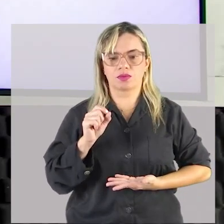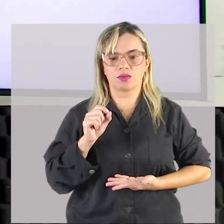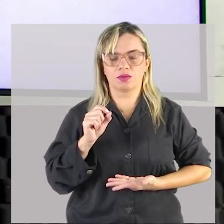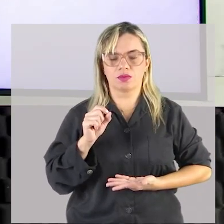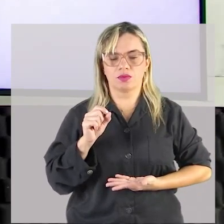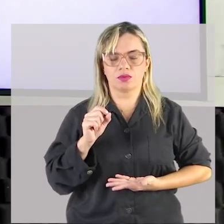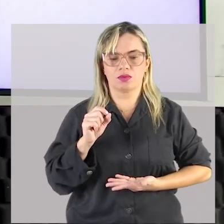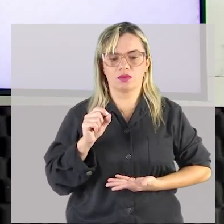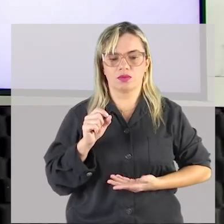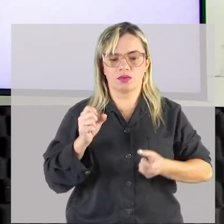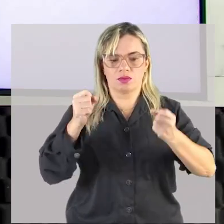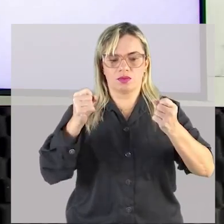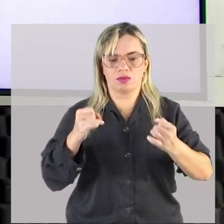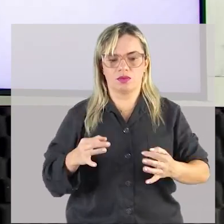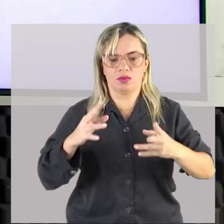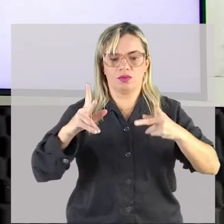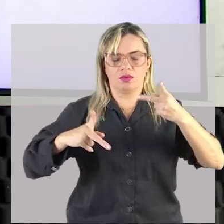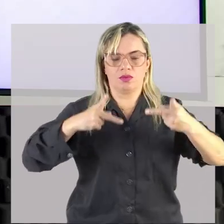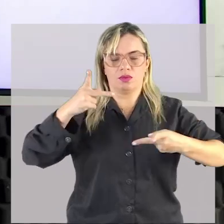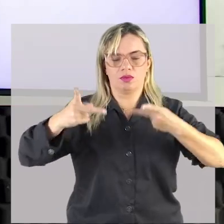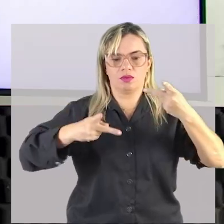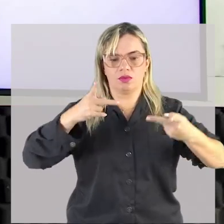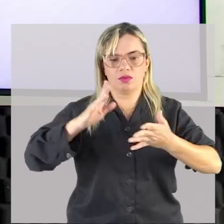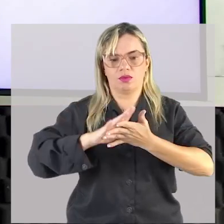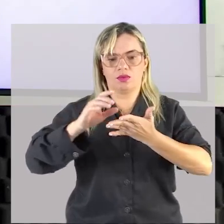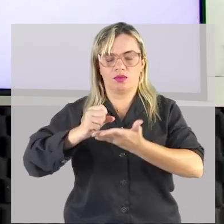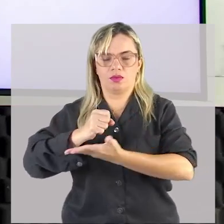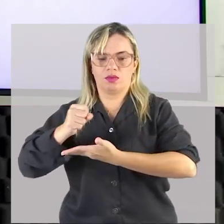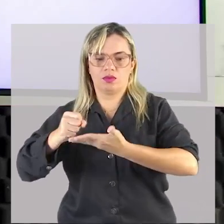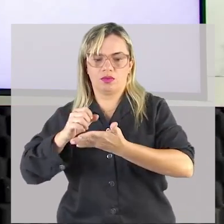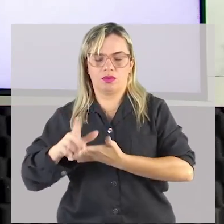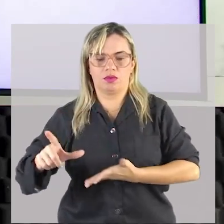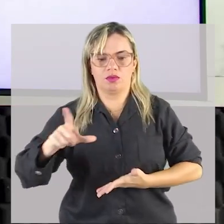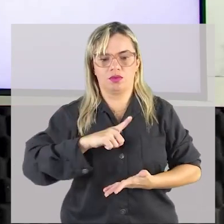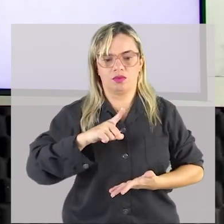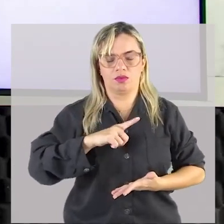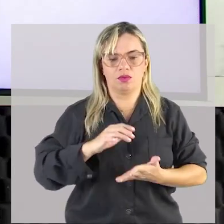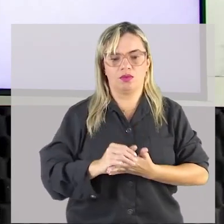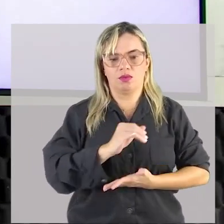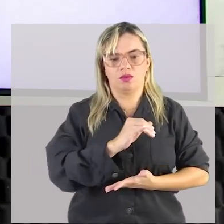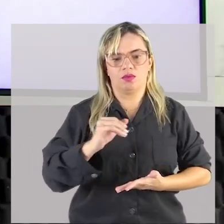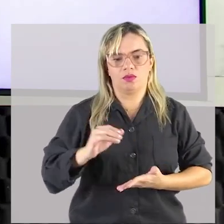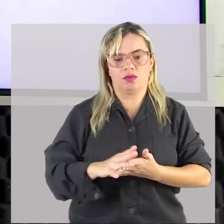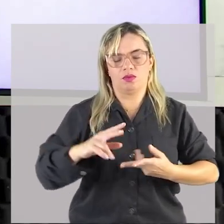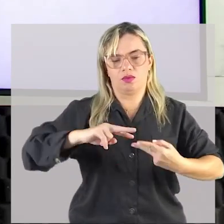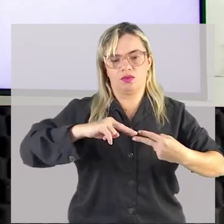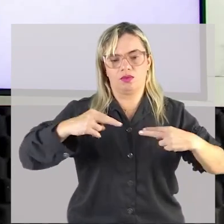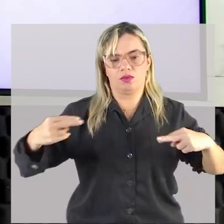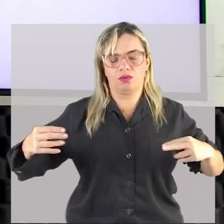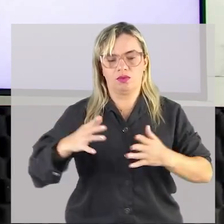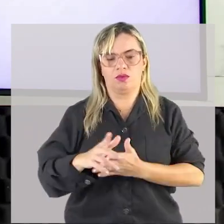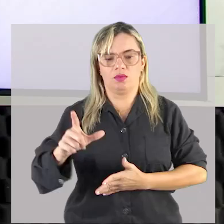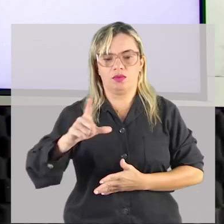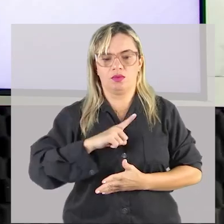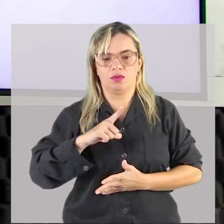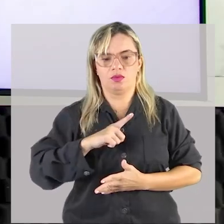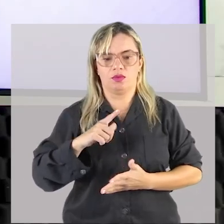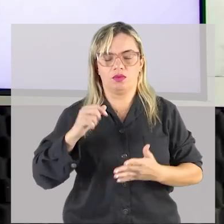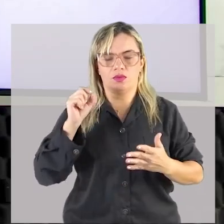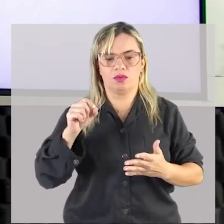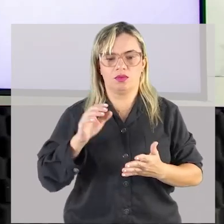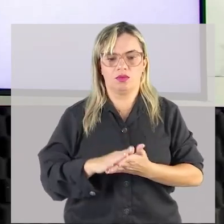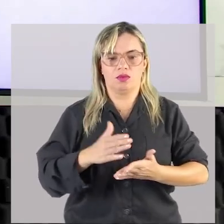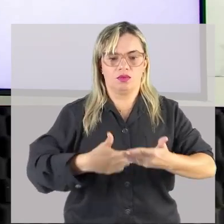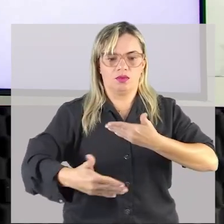Então, o que isso está falando basicamente tem a instrução genética e tem